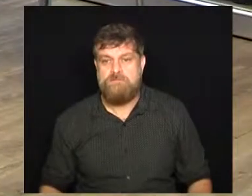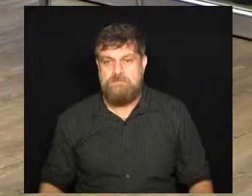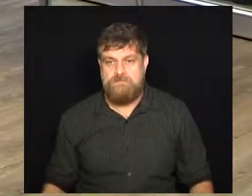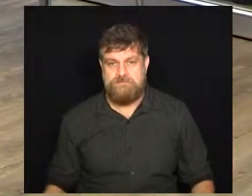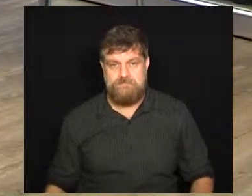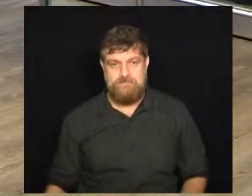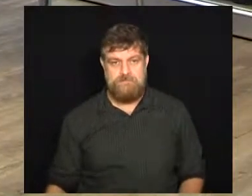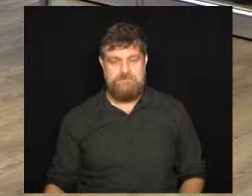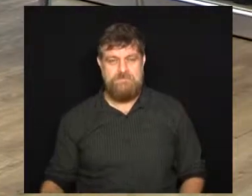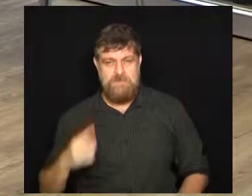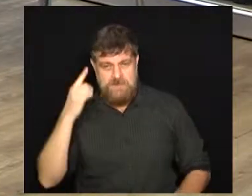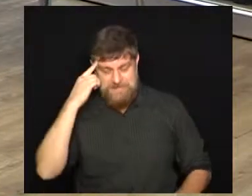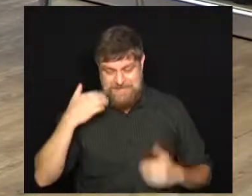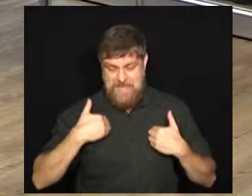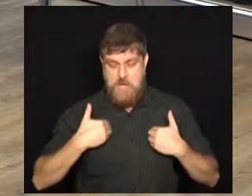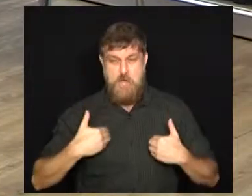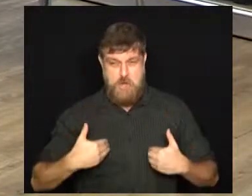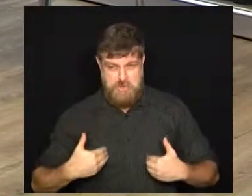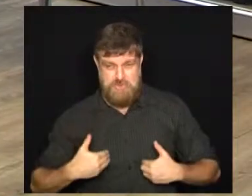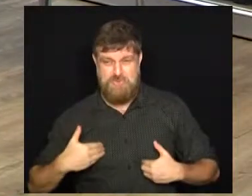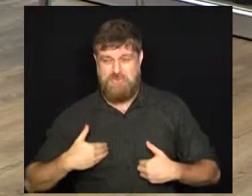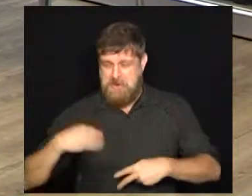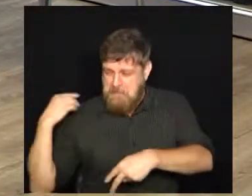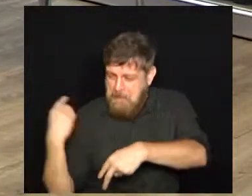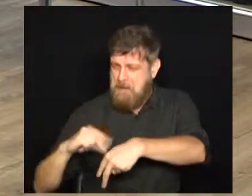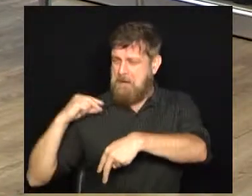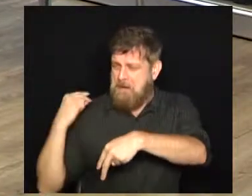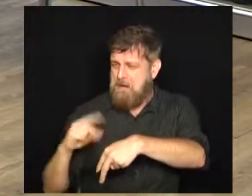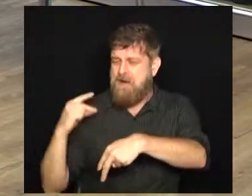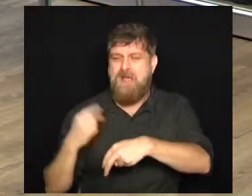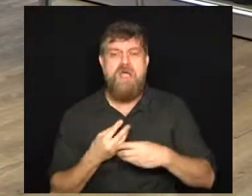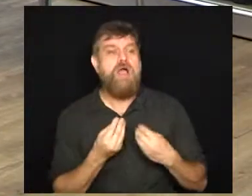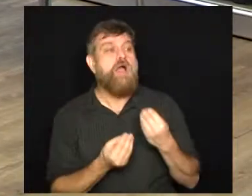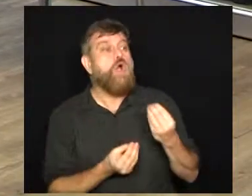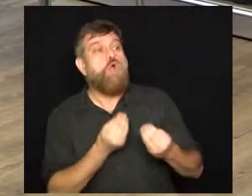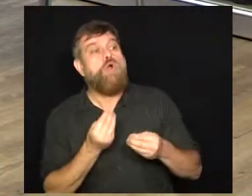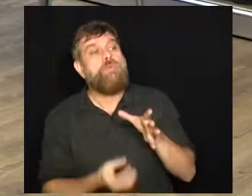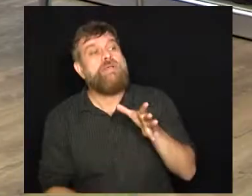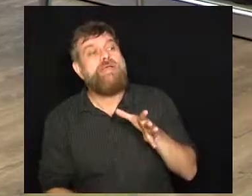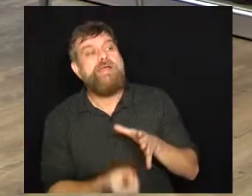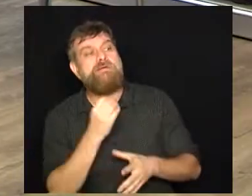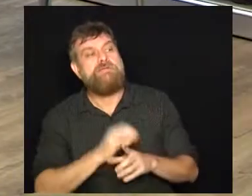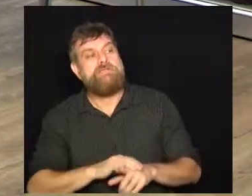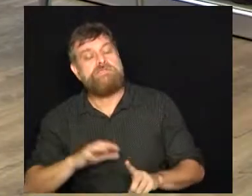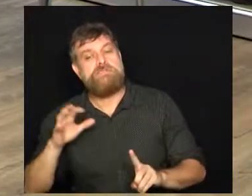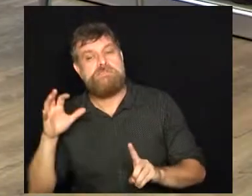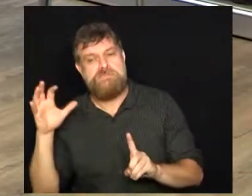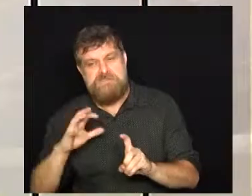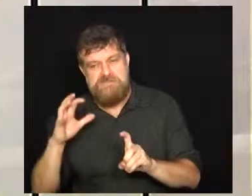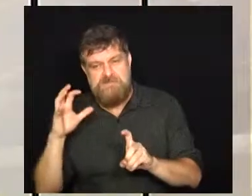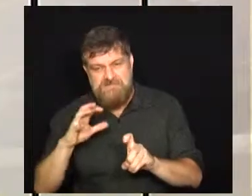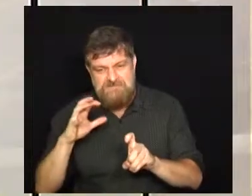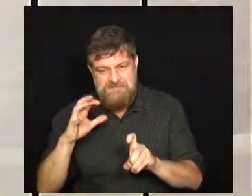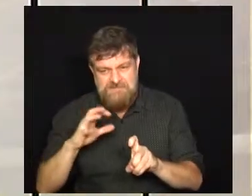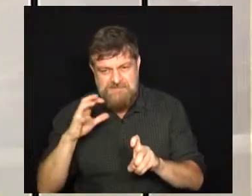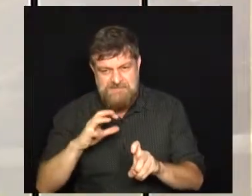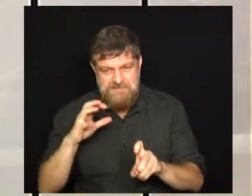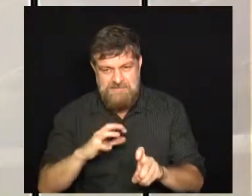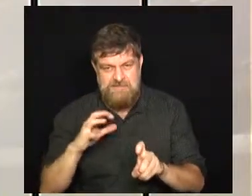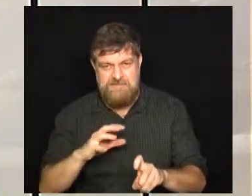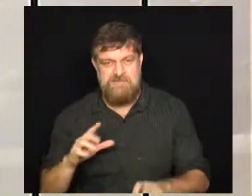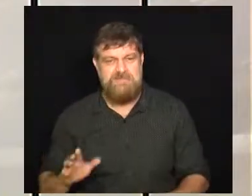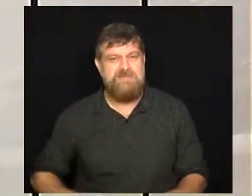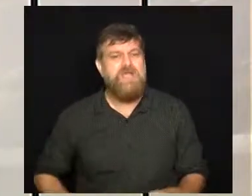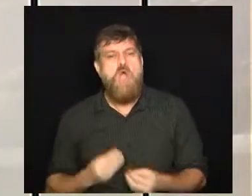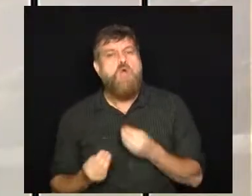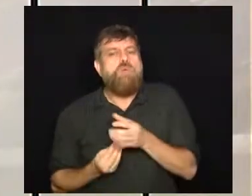da agressão física, né? Mas como que essa agressão começa? Porque já vai direto para a agressão